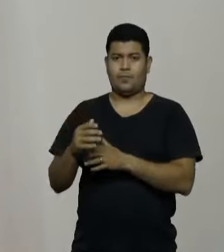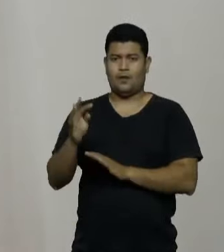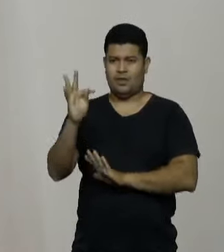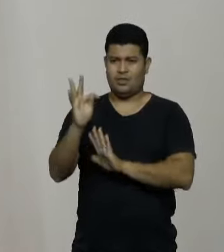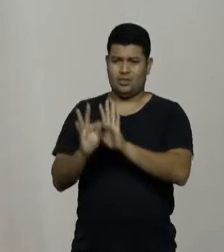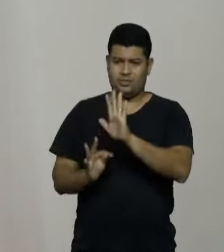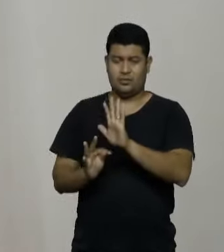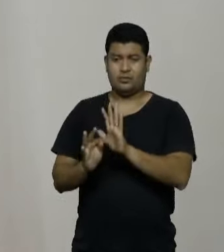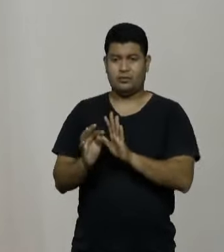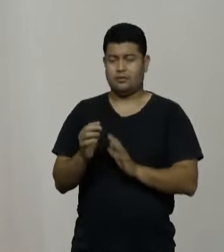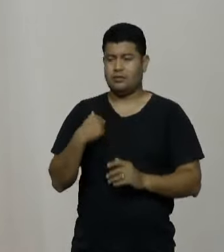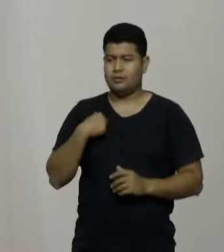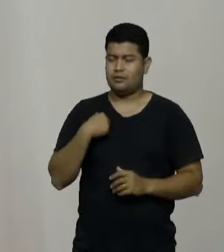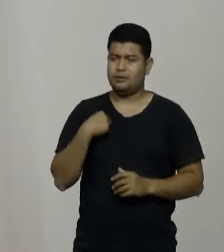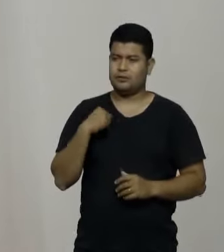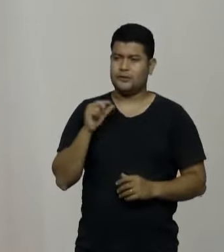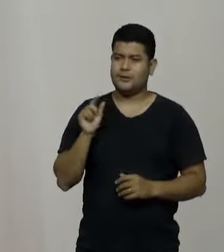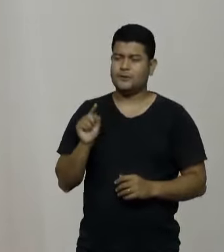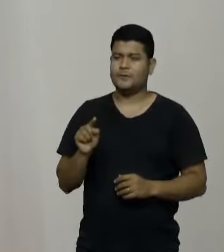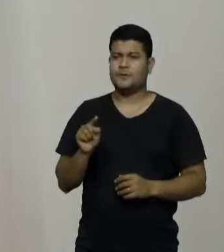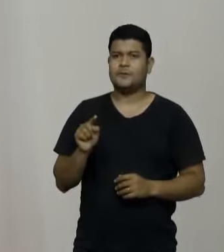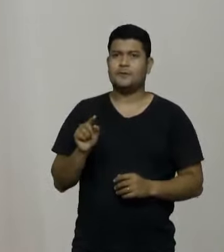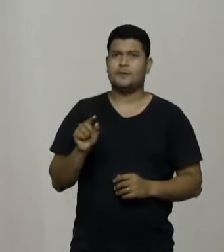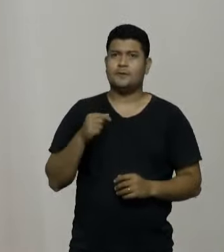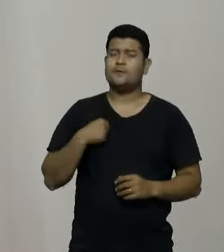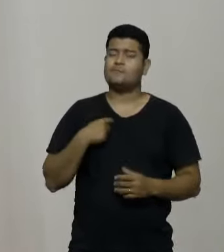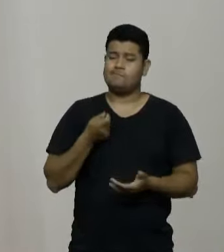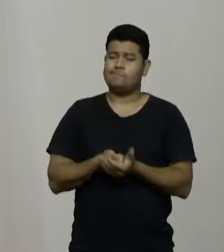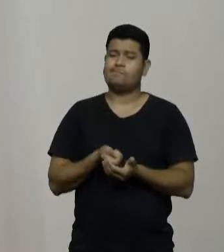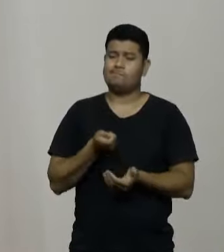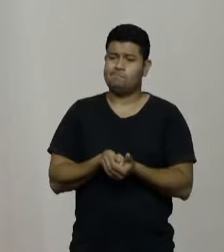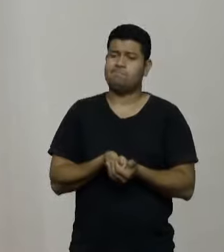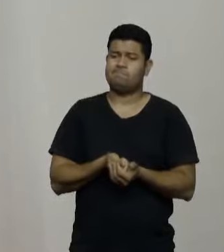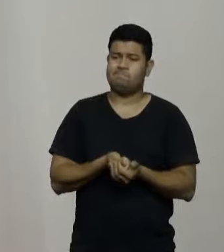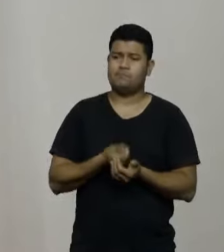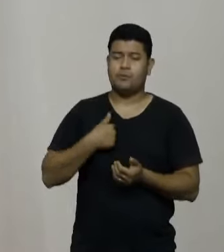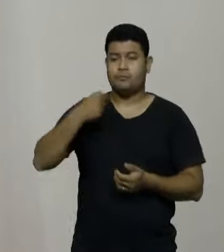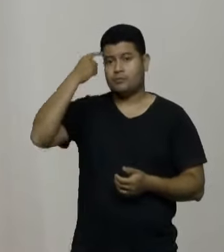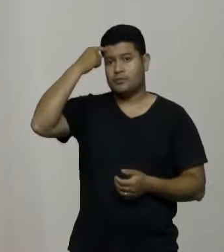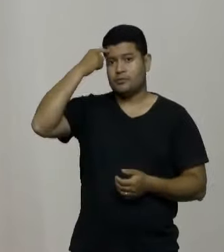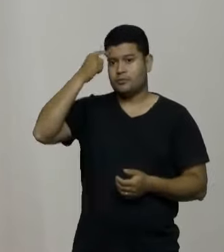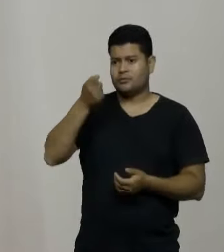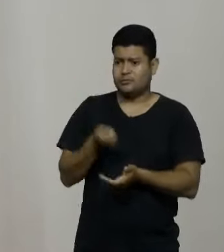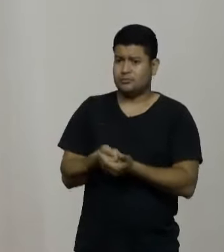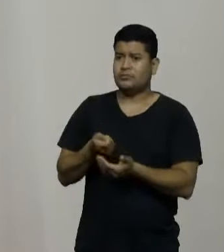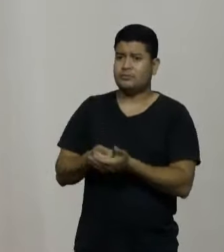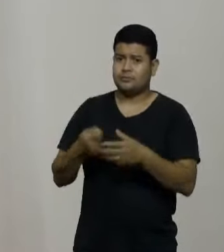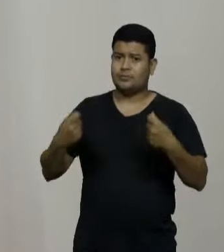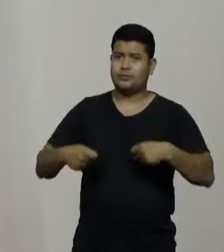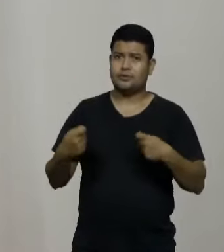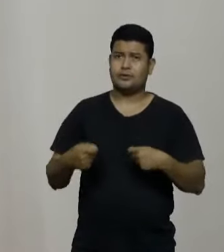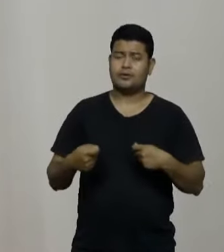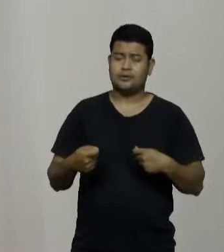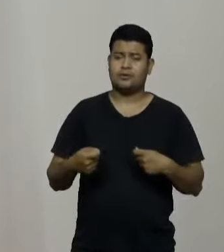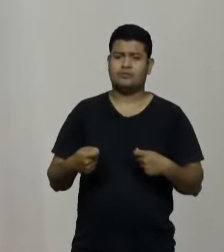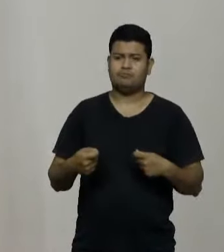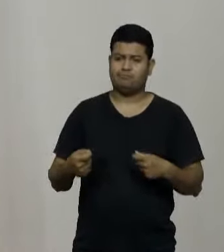que eu disse, eu sou obrigado a deixar registrado nos anais da